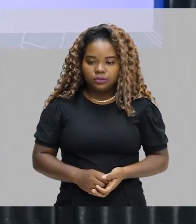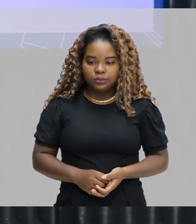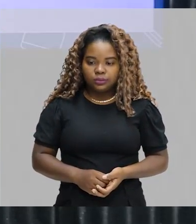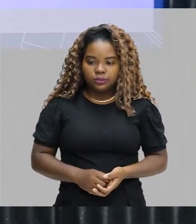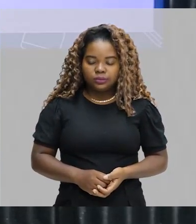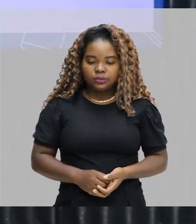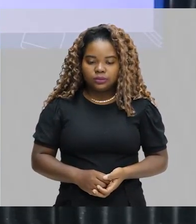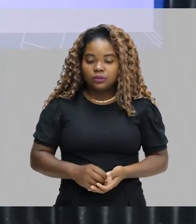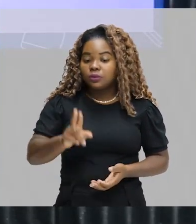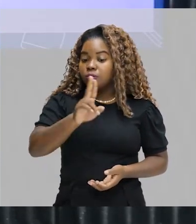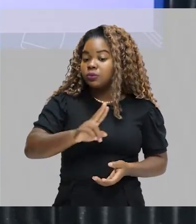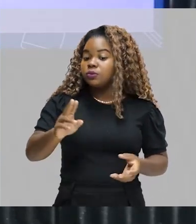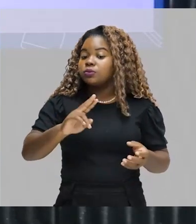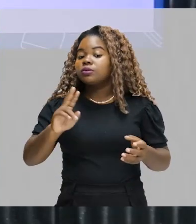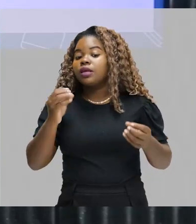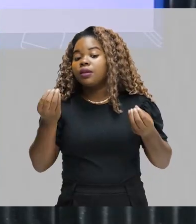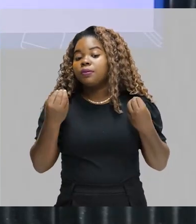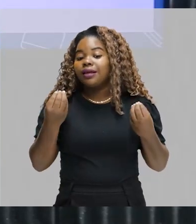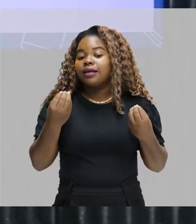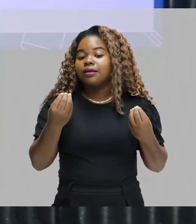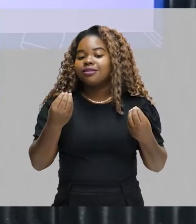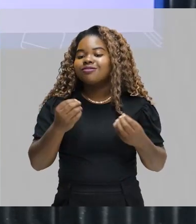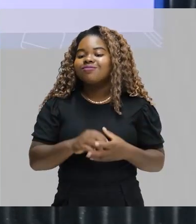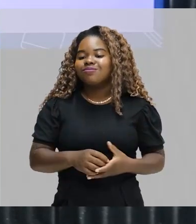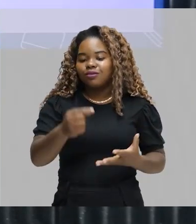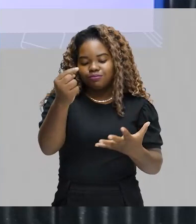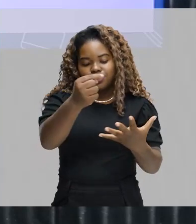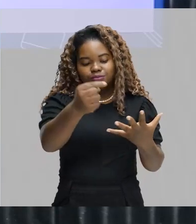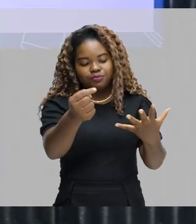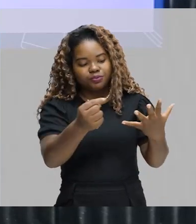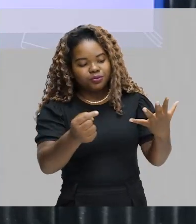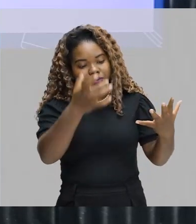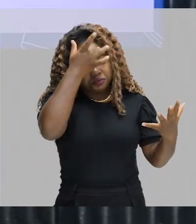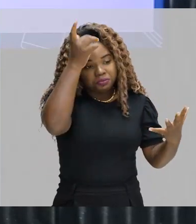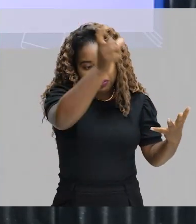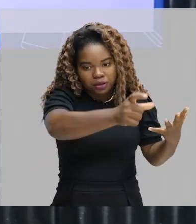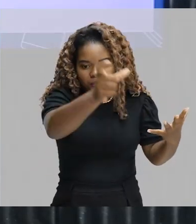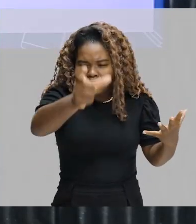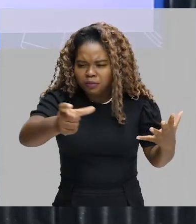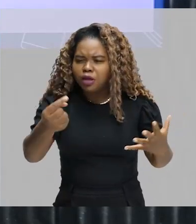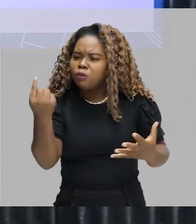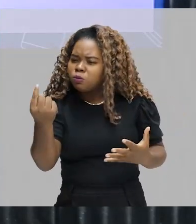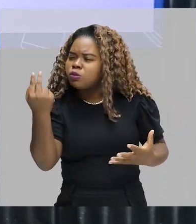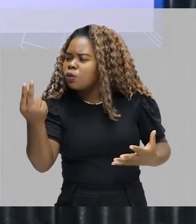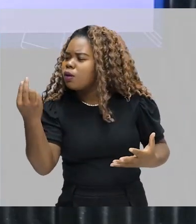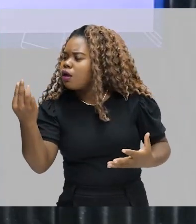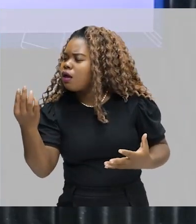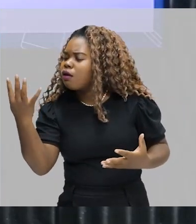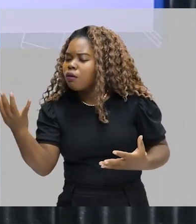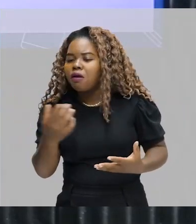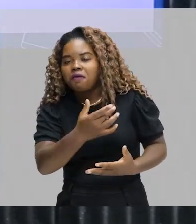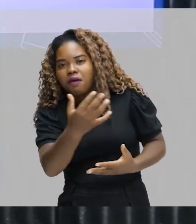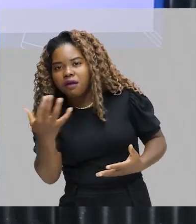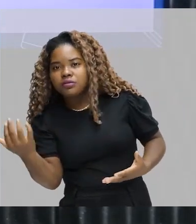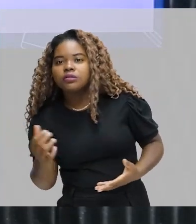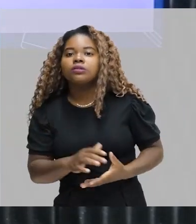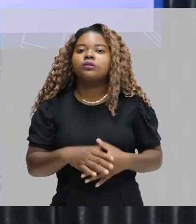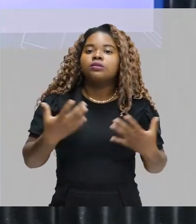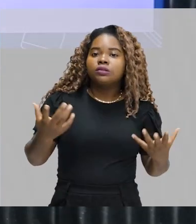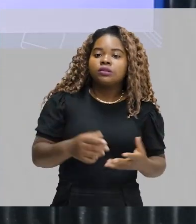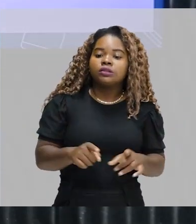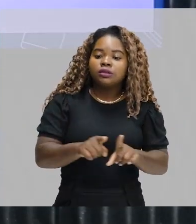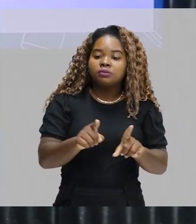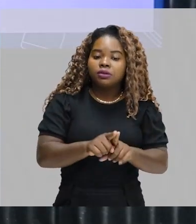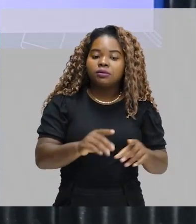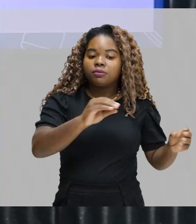things. Usados para contar pessoas ou coisas. To put things in order, para